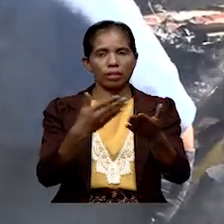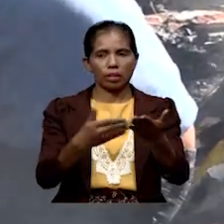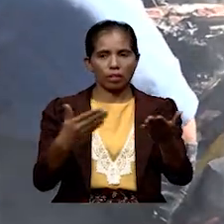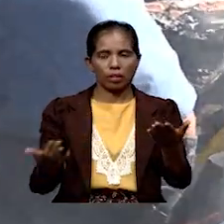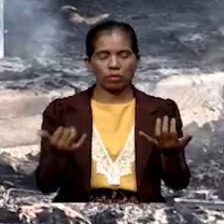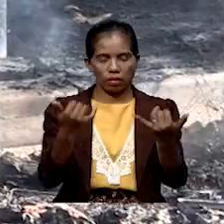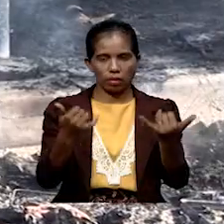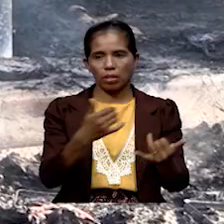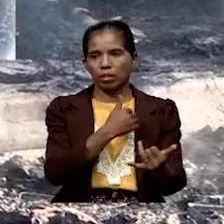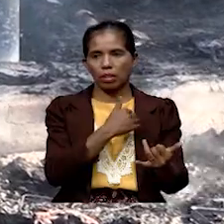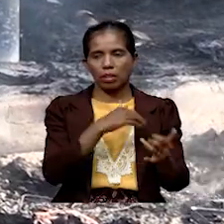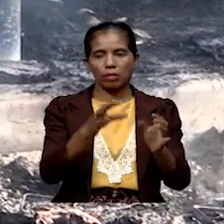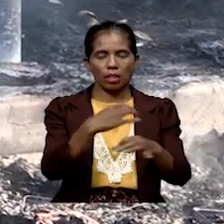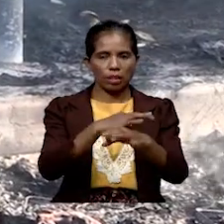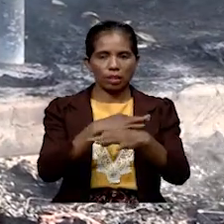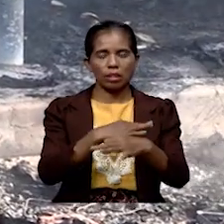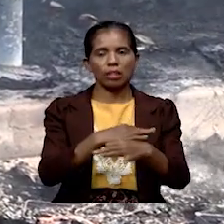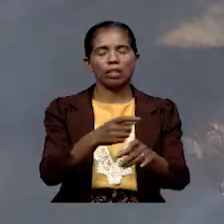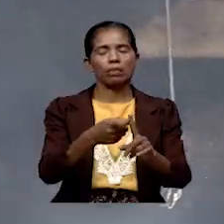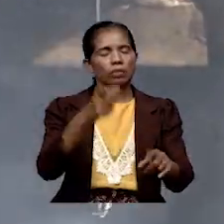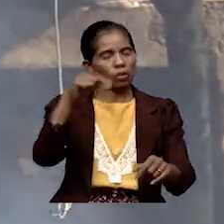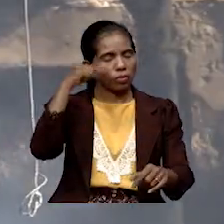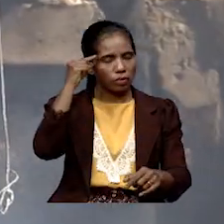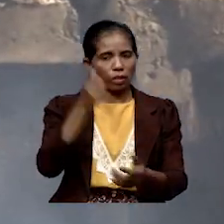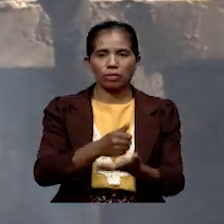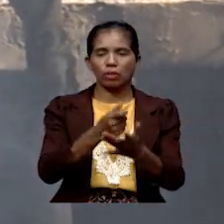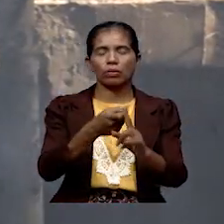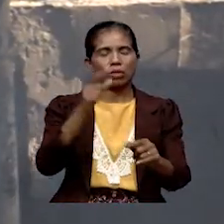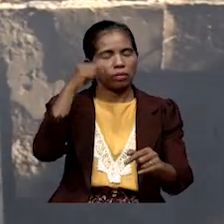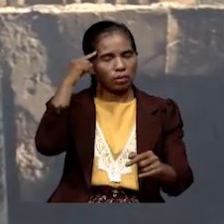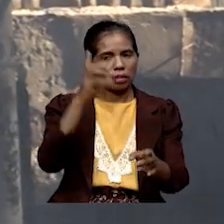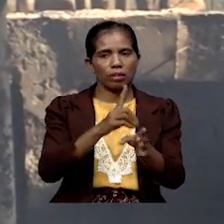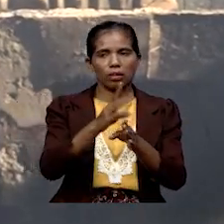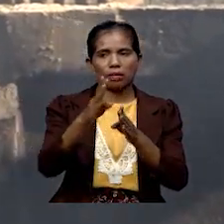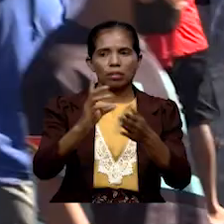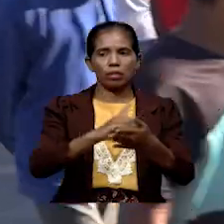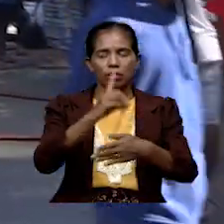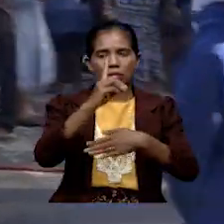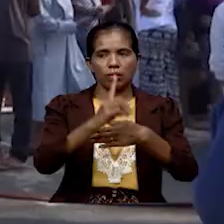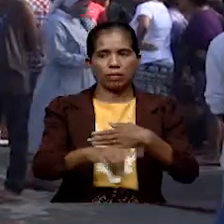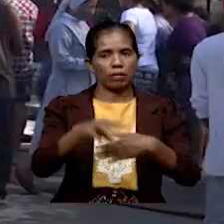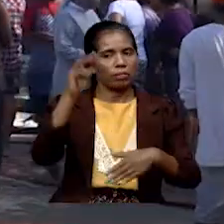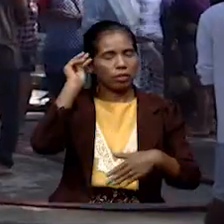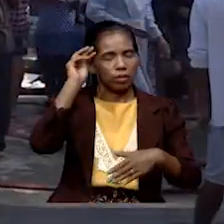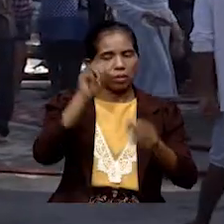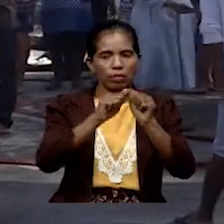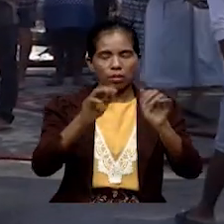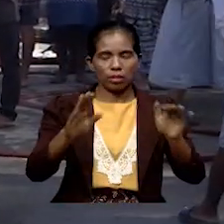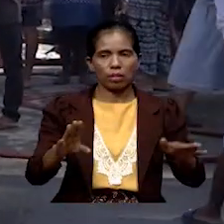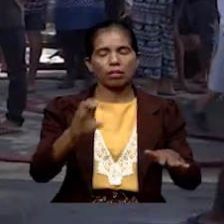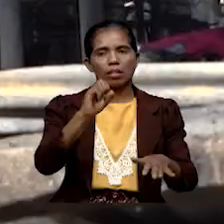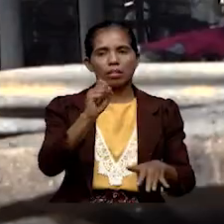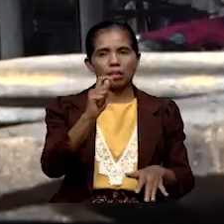ketan reabilitação husi governo. Hatamba preocupação ne, Diretor-Geral de Desenvolvimento Rural, Ministério Administração Estatal